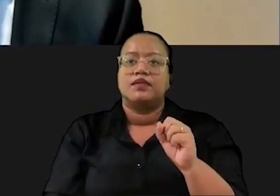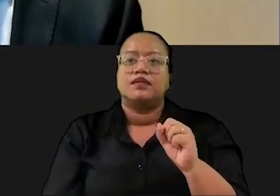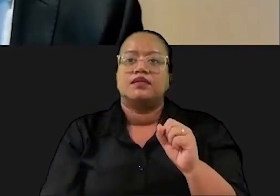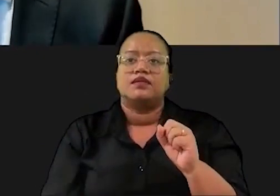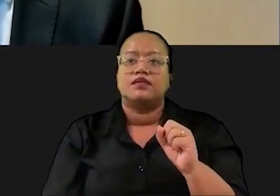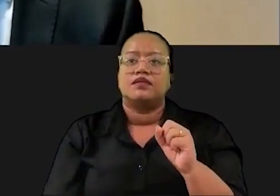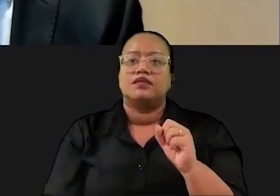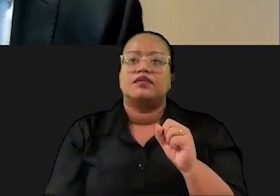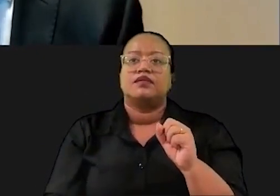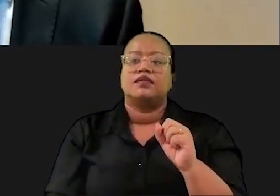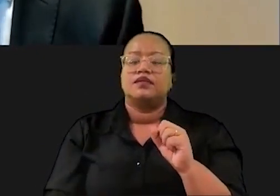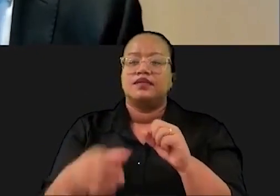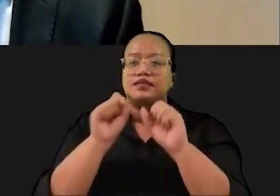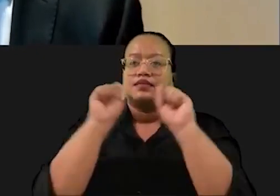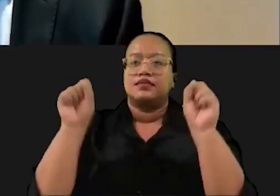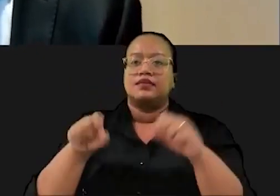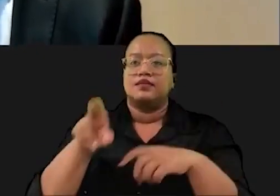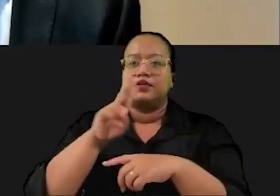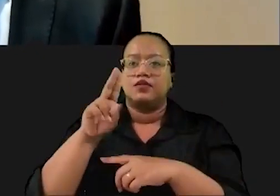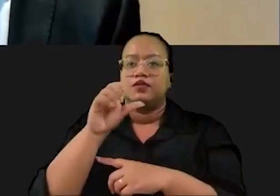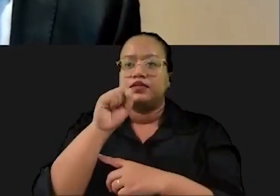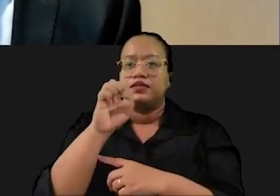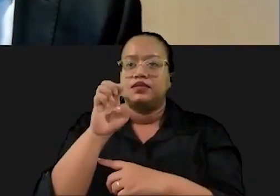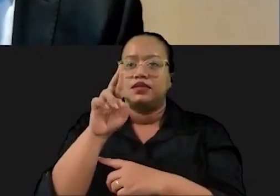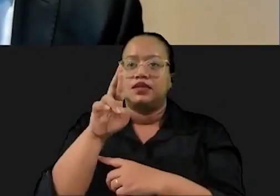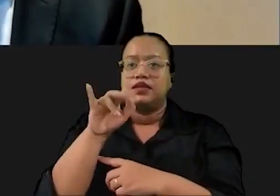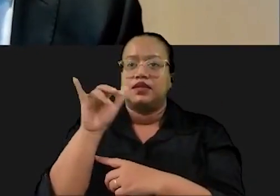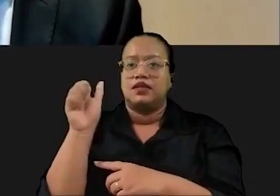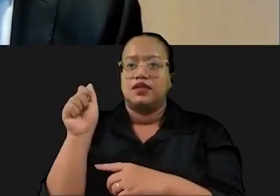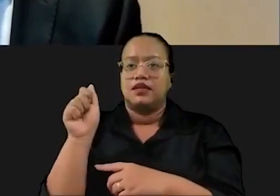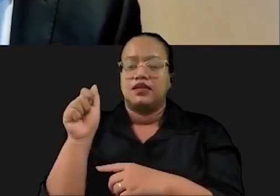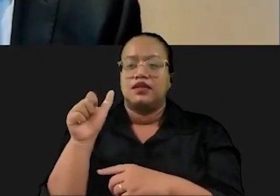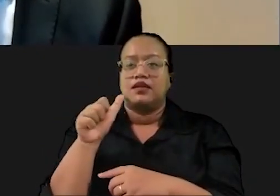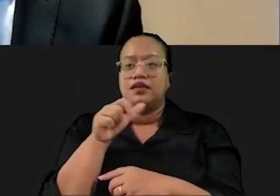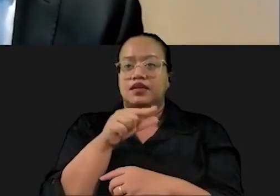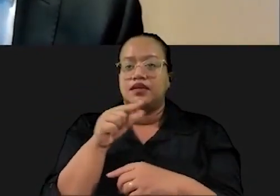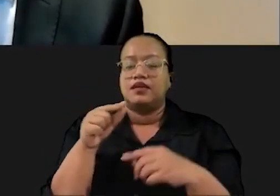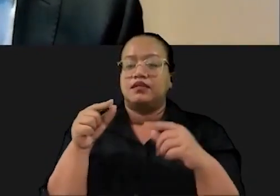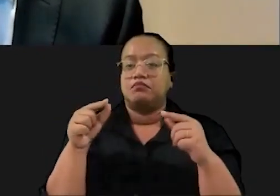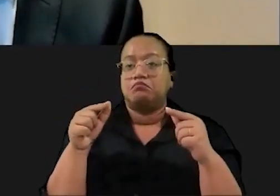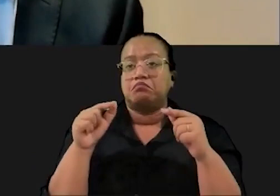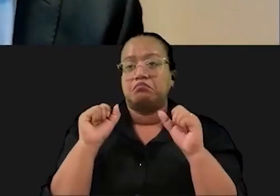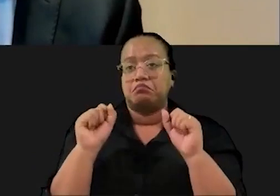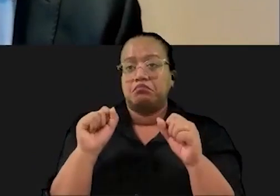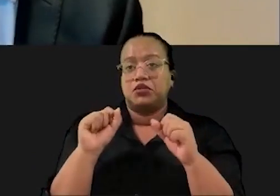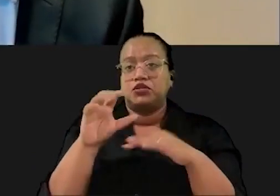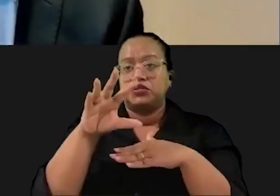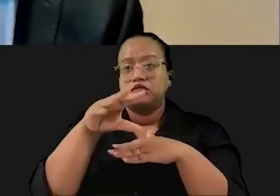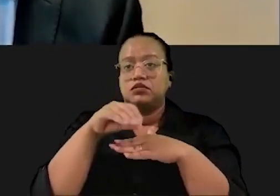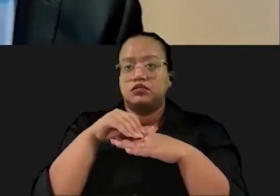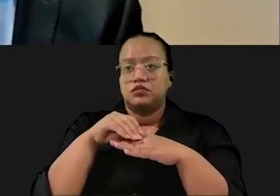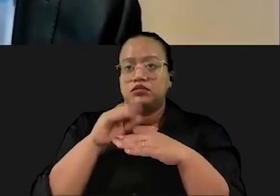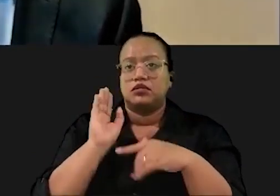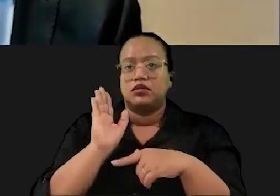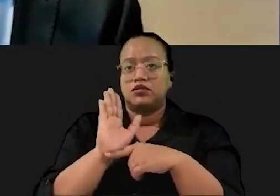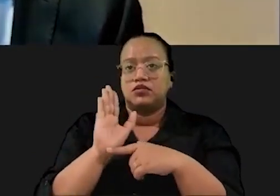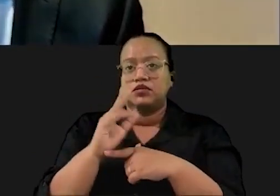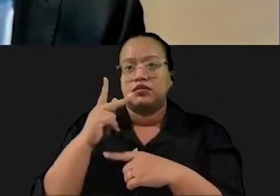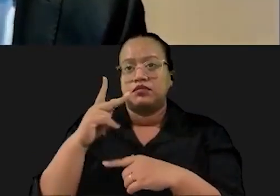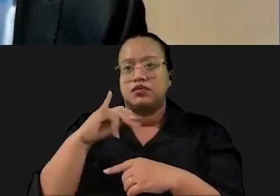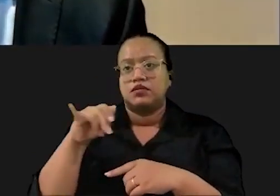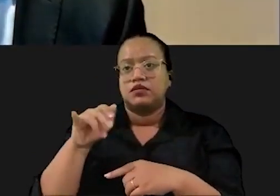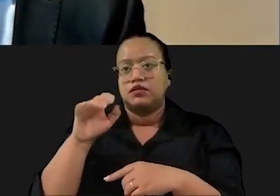isso e ajudá-los a incorporar isso na PDPJ e usarmos esse sistema e ajudarmos a aprimorar esse sistema,